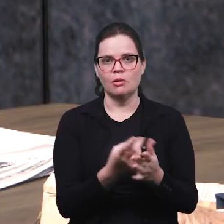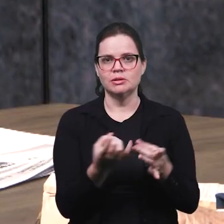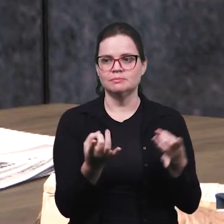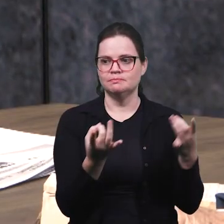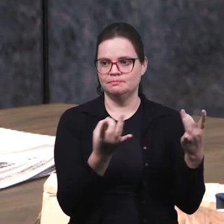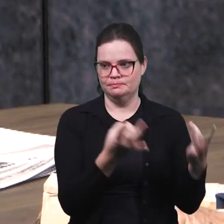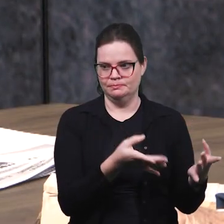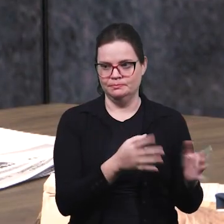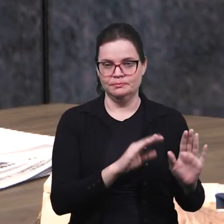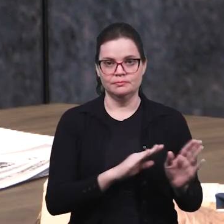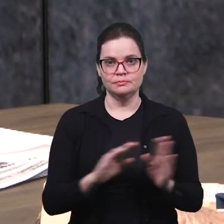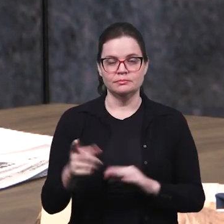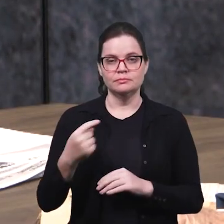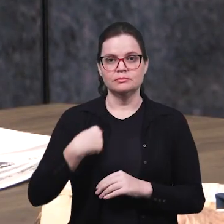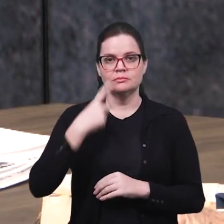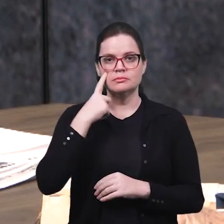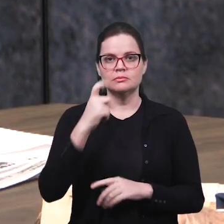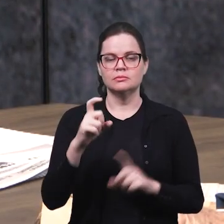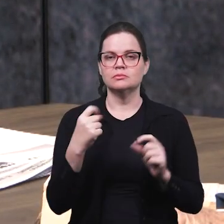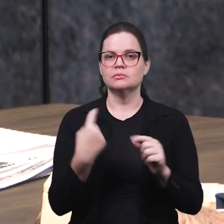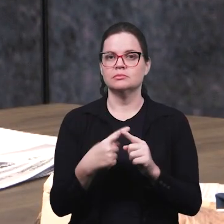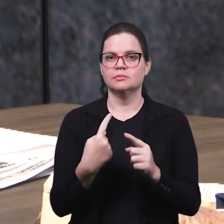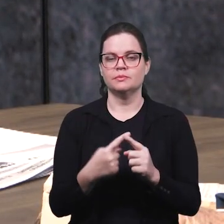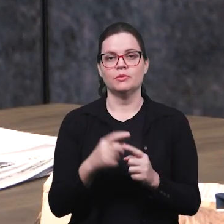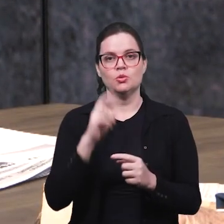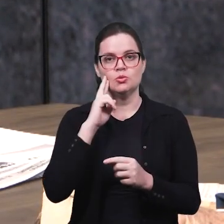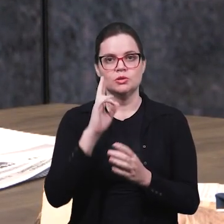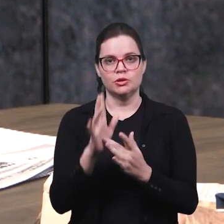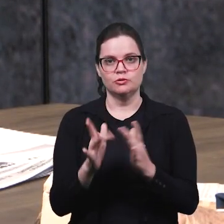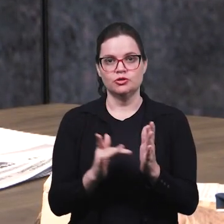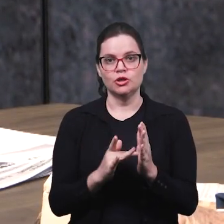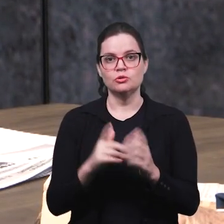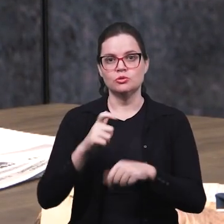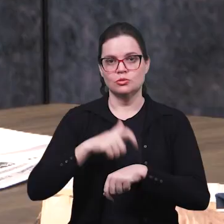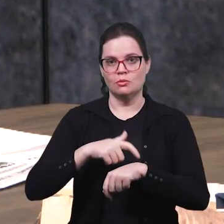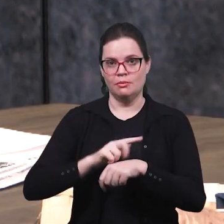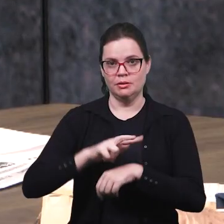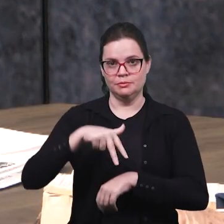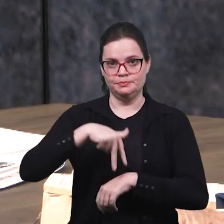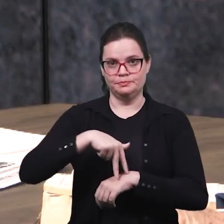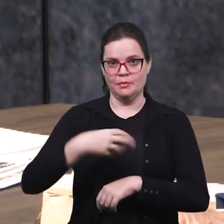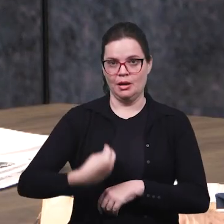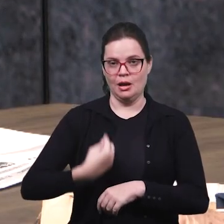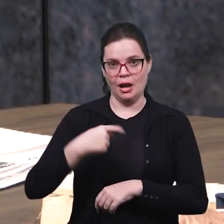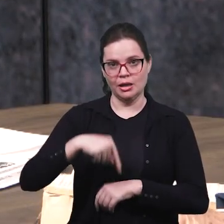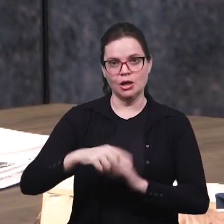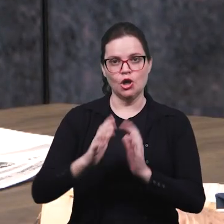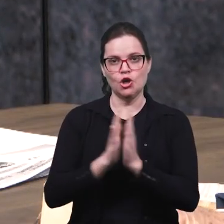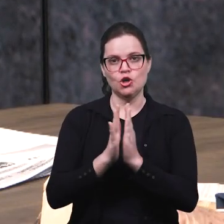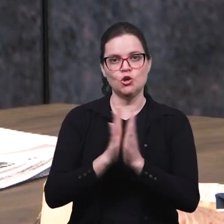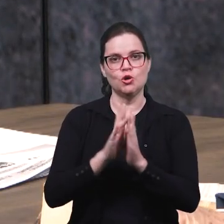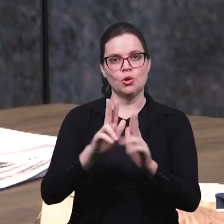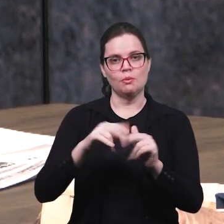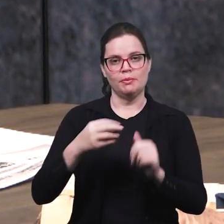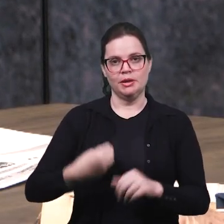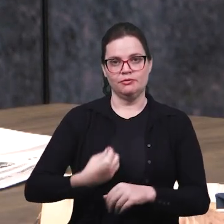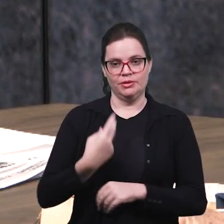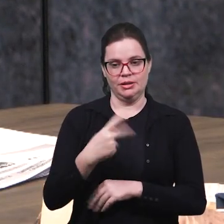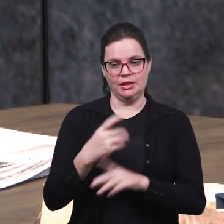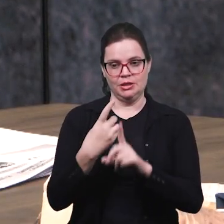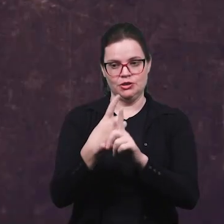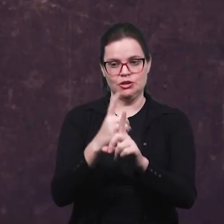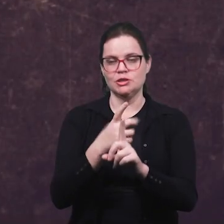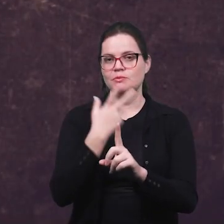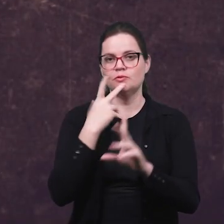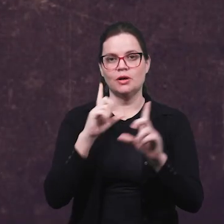versículo, quando o Senhor Jesus ele orou pelos seus discípulos, e ele disse no Evangelho de João, capítulo 17, versículo